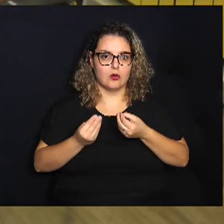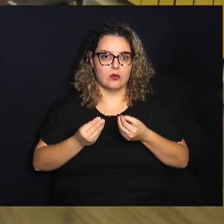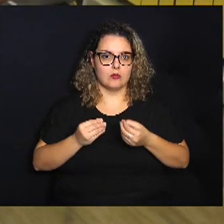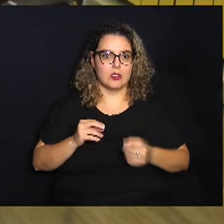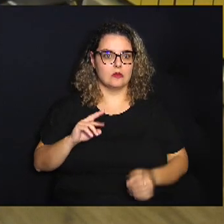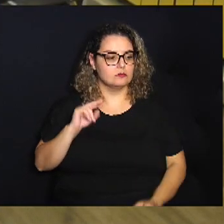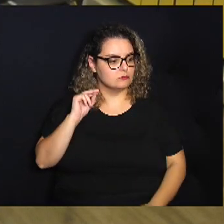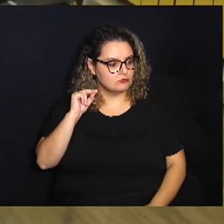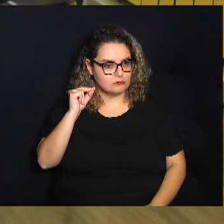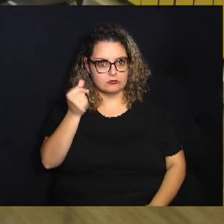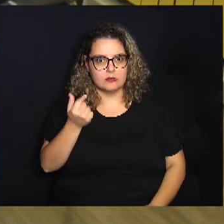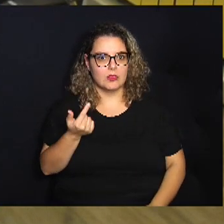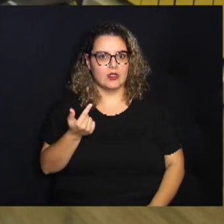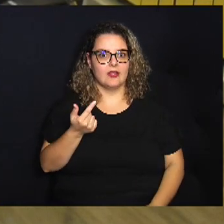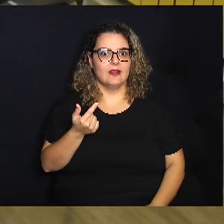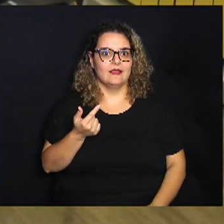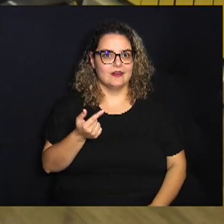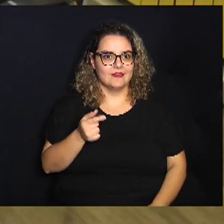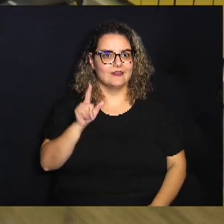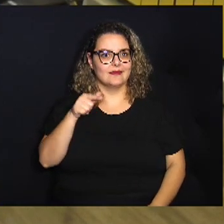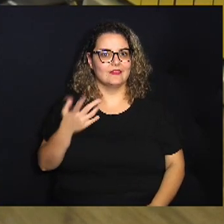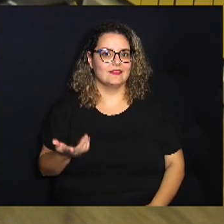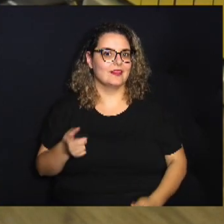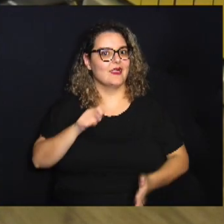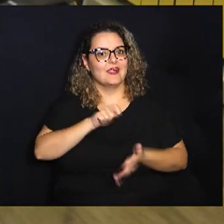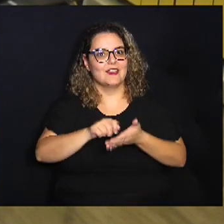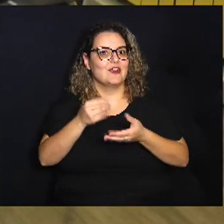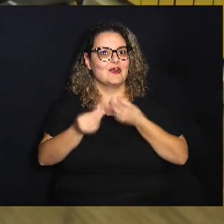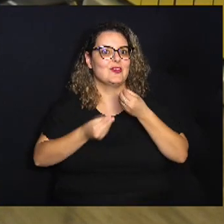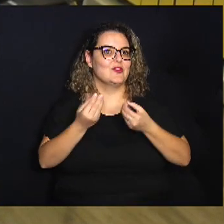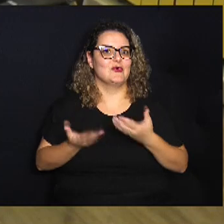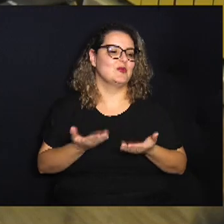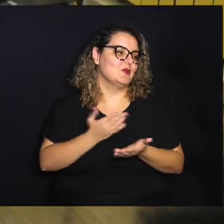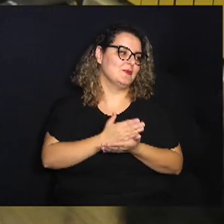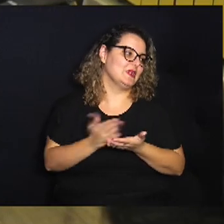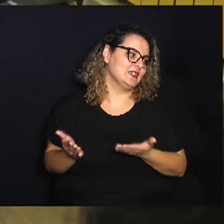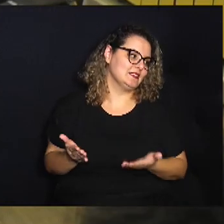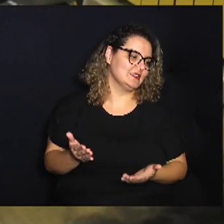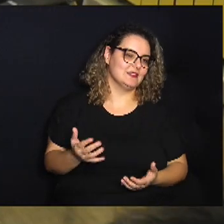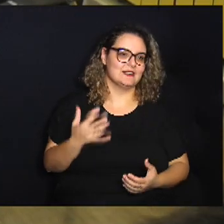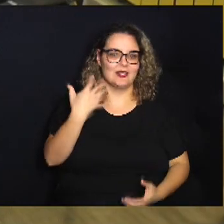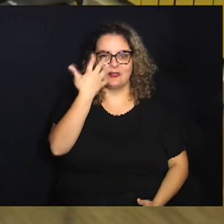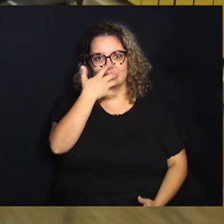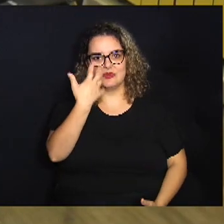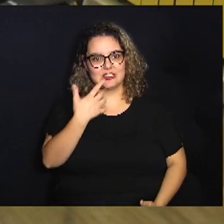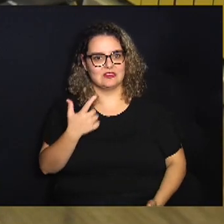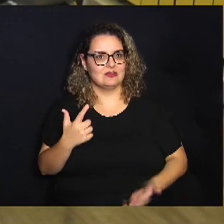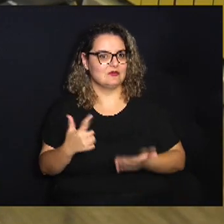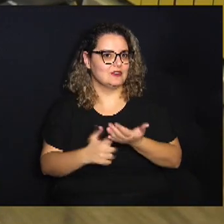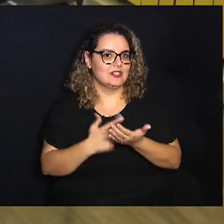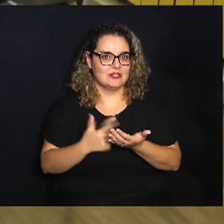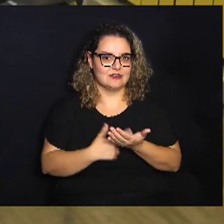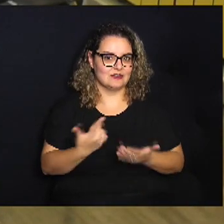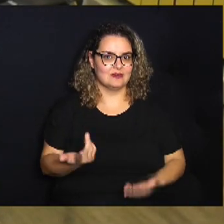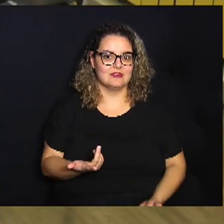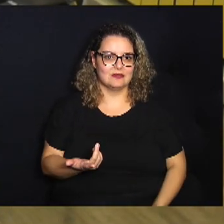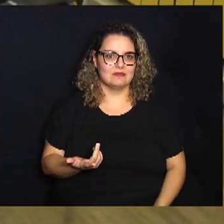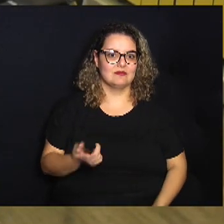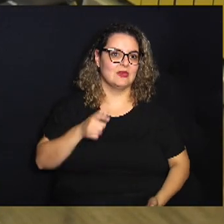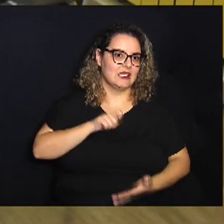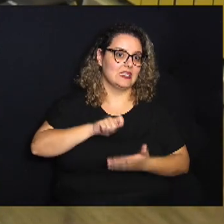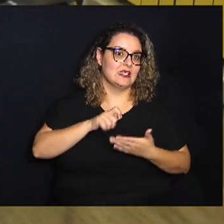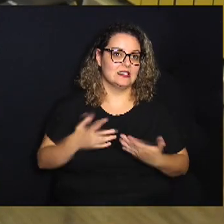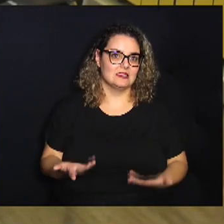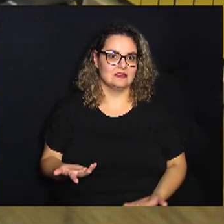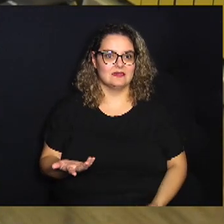chavinha que você resolveu virar escritor? Como que começou essa sua paixão pela literatura, a paixão pela escrita, né?